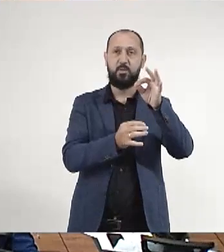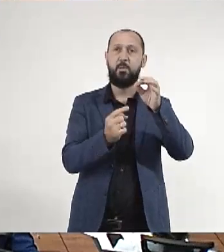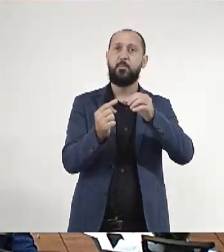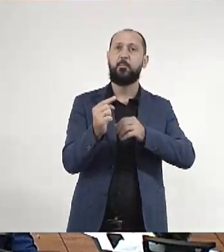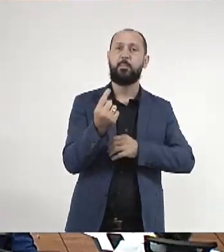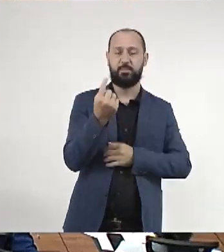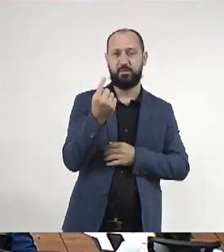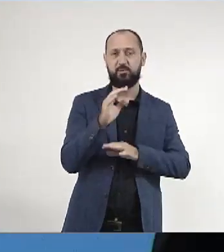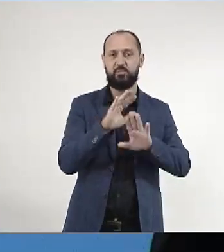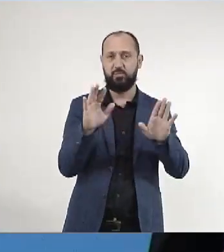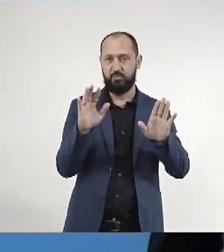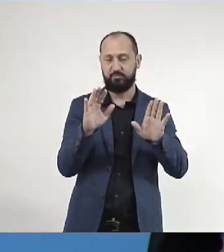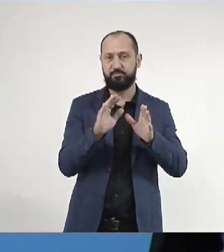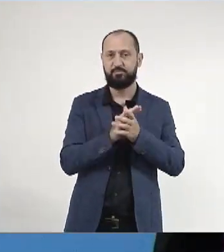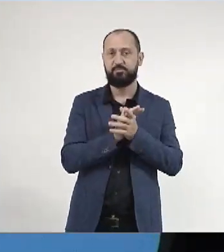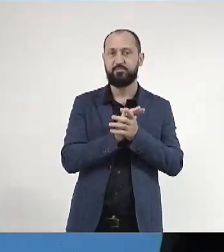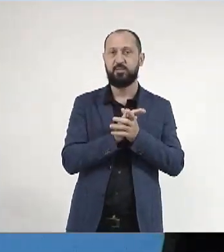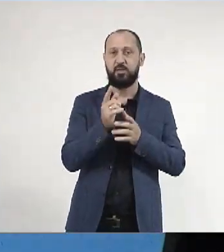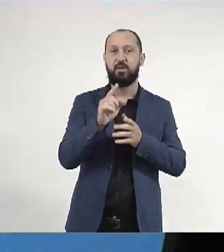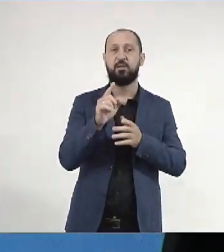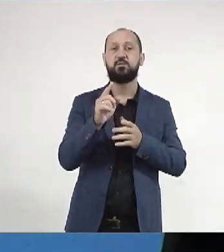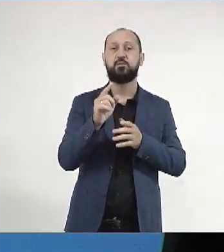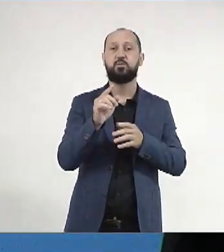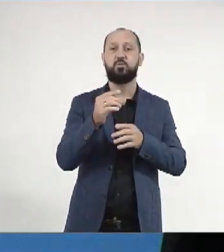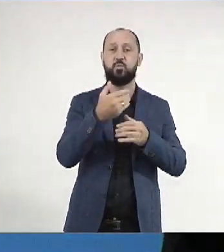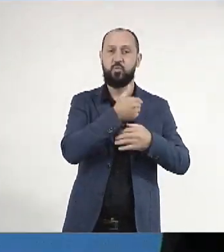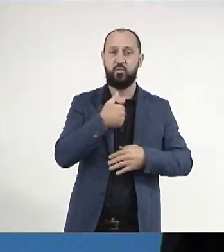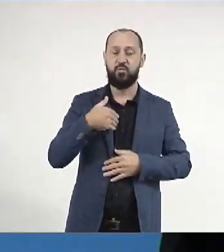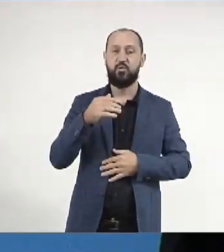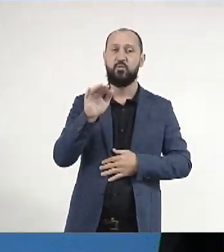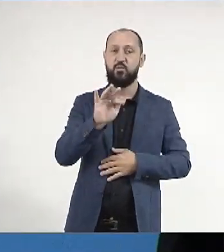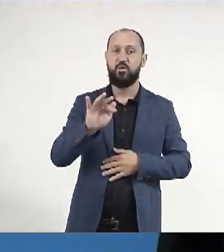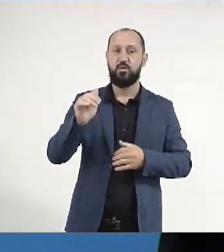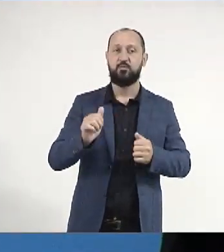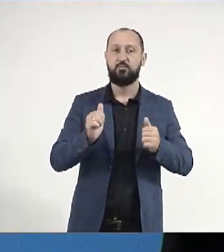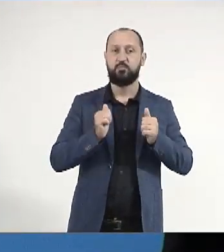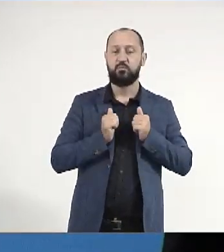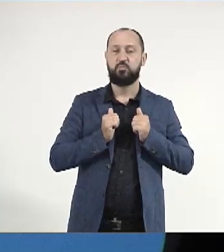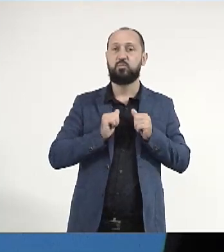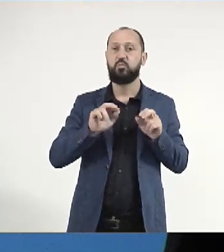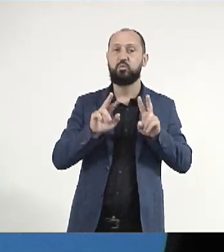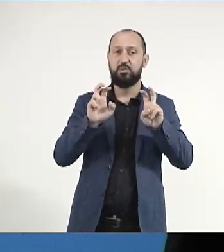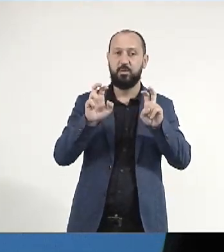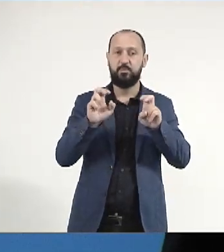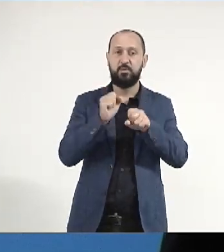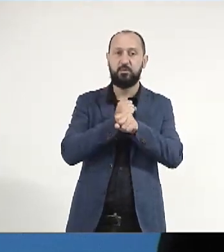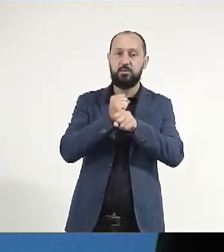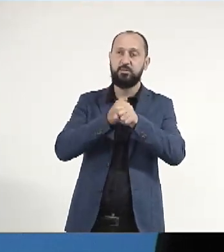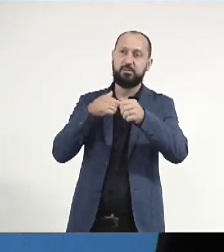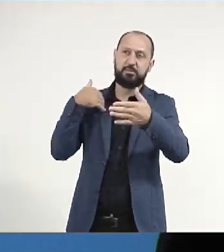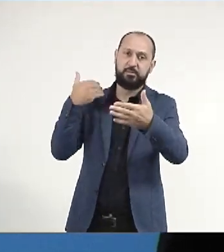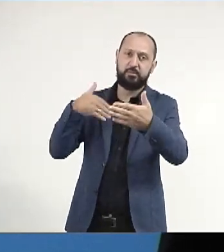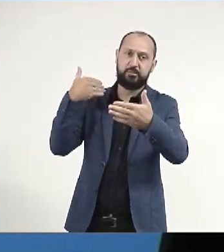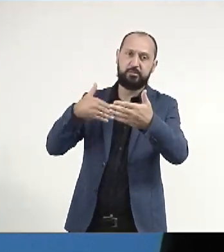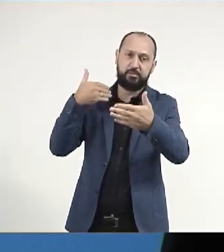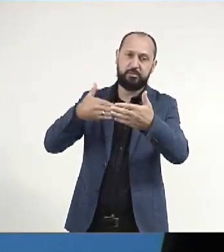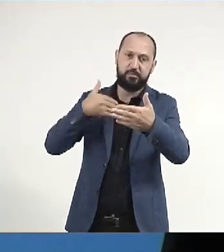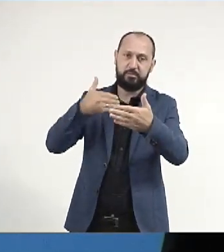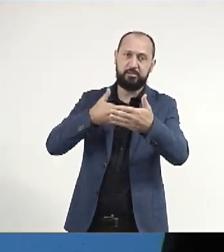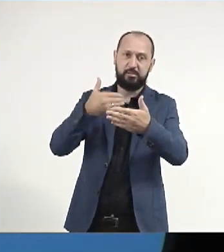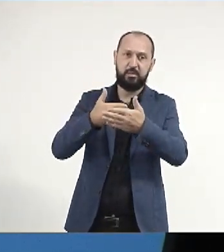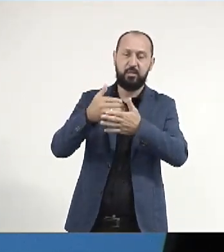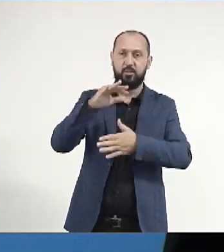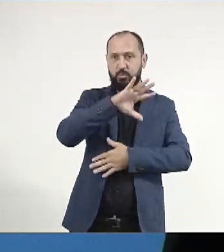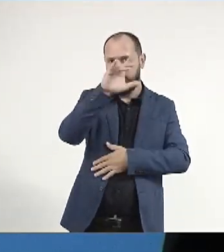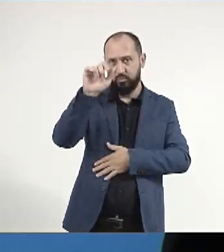lugar, sobre essa omissão do governo federal com um tema que vem se desdobrando há tantos anos no